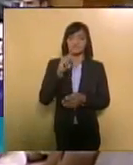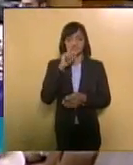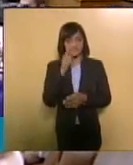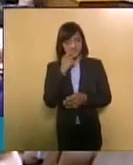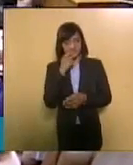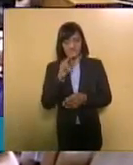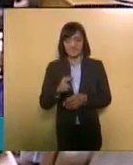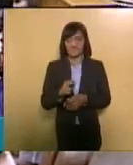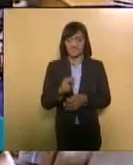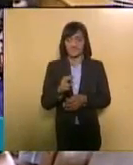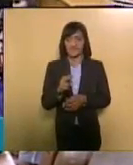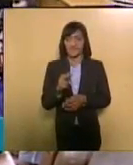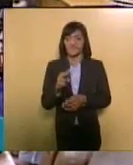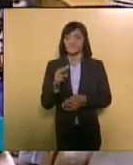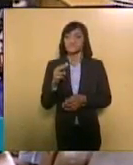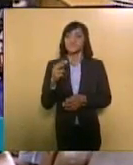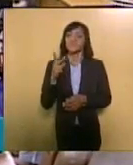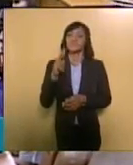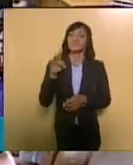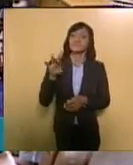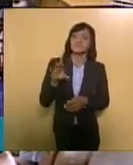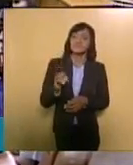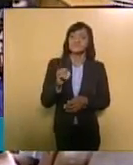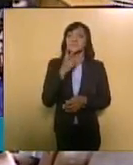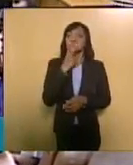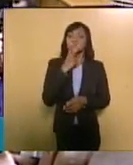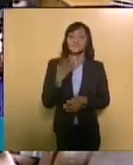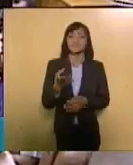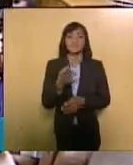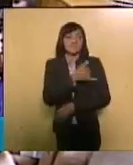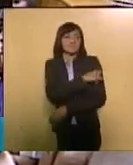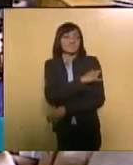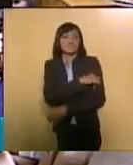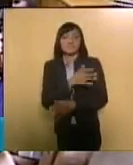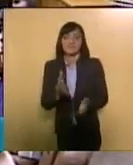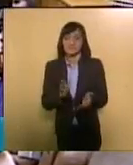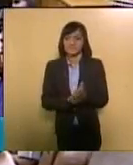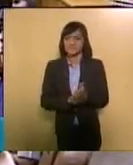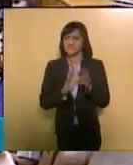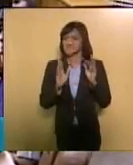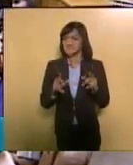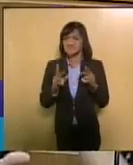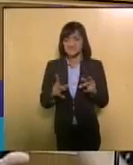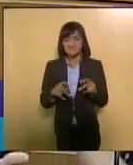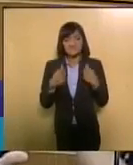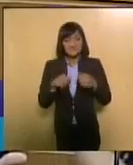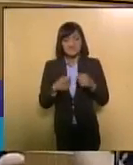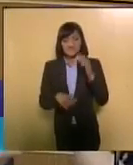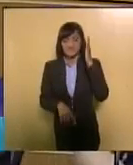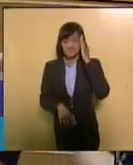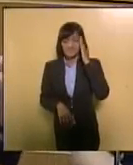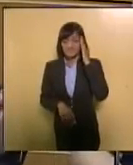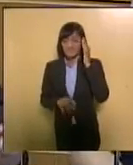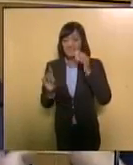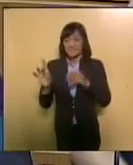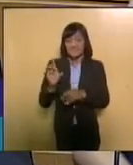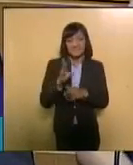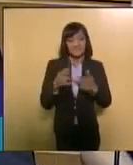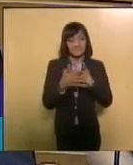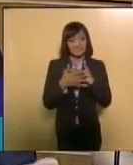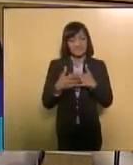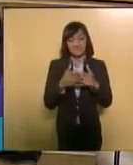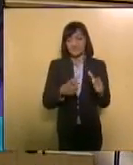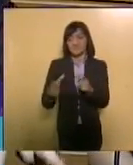em Vitória ou no Rio de Janeiro são diferentes porque as realidades são diferentes Então a gente tem que entender essas realidades locais e a partir dessas